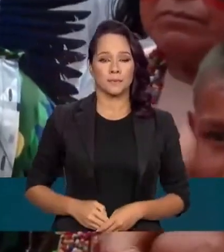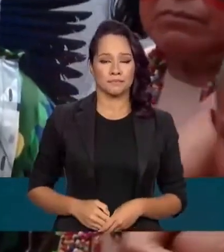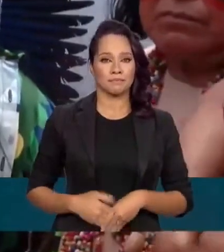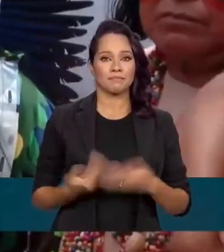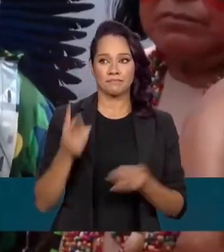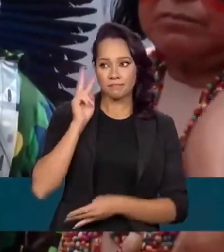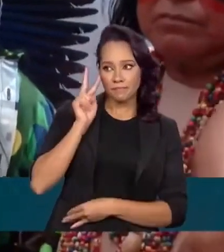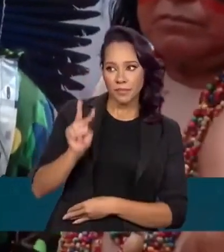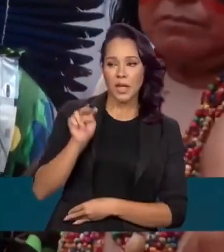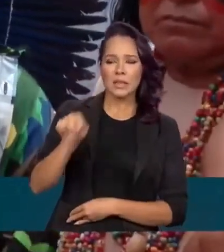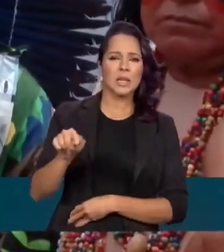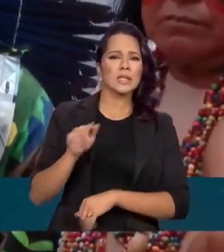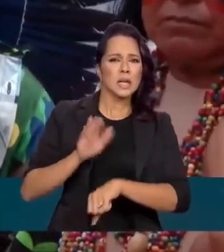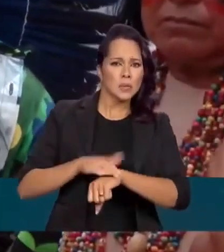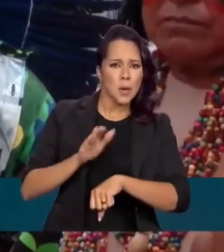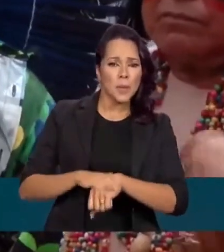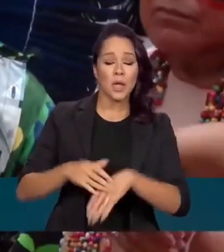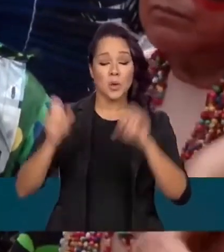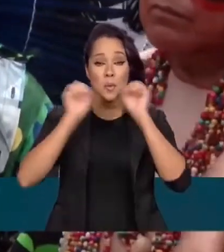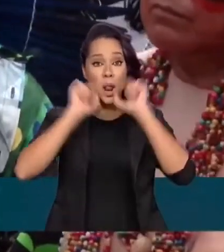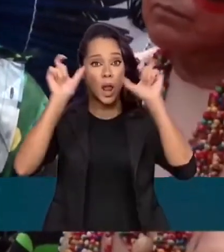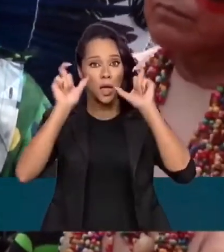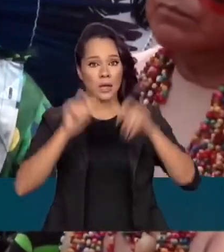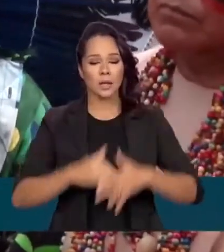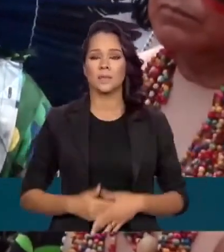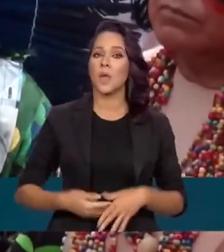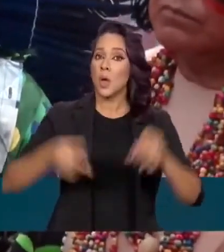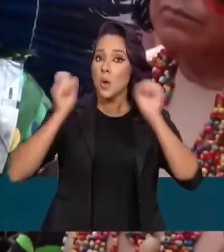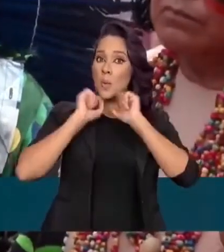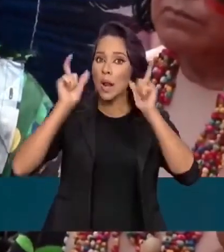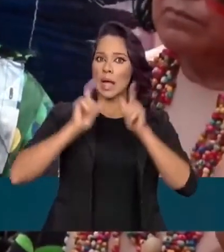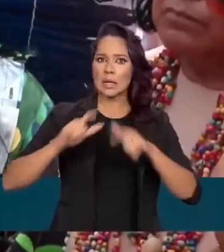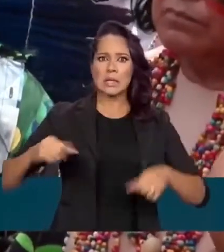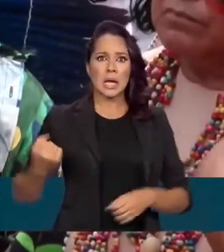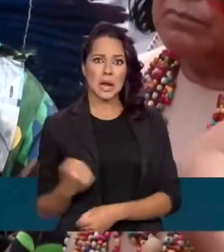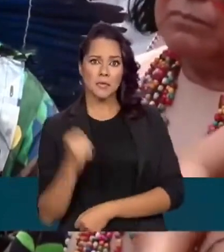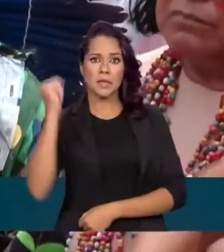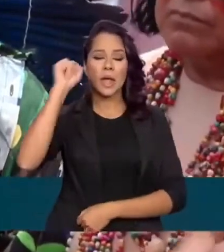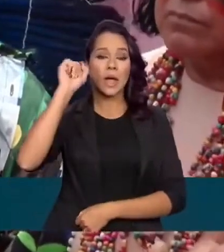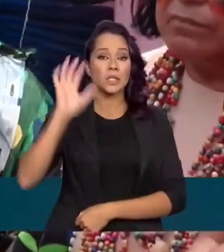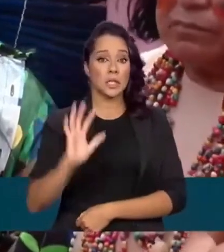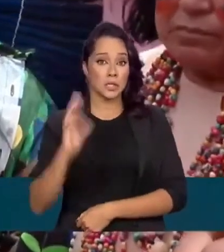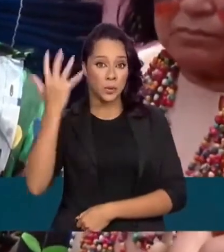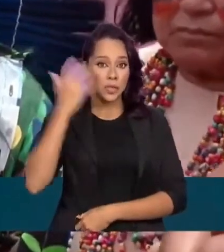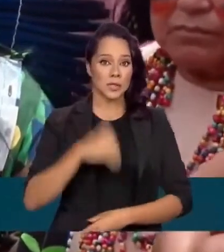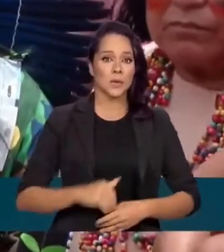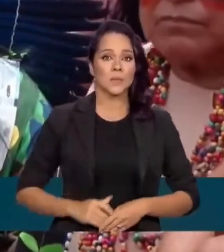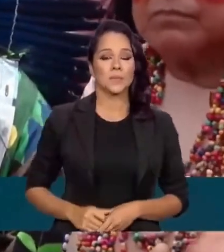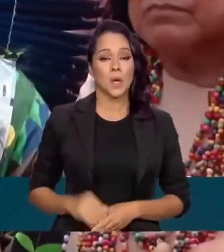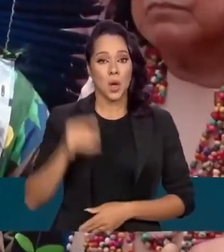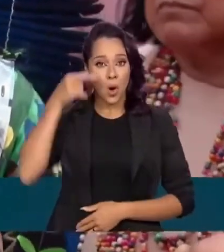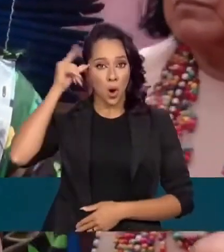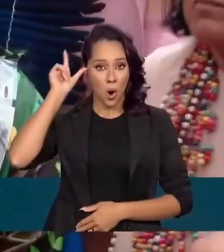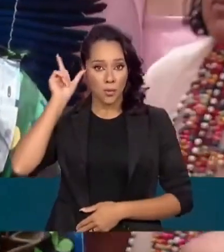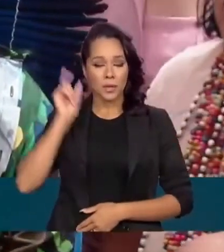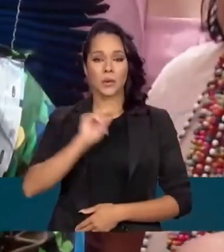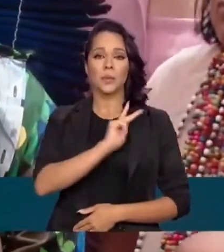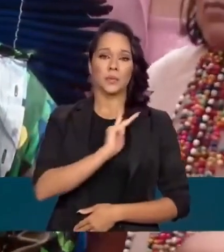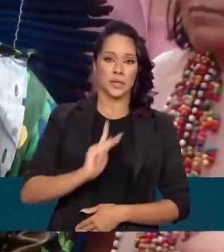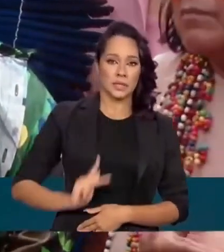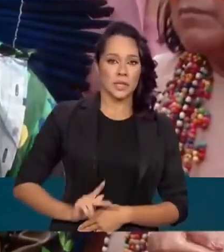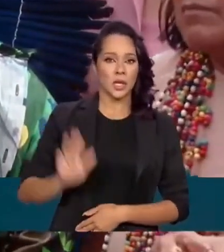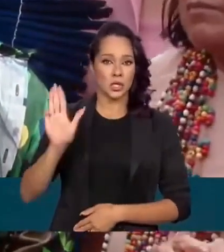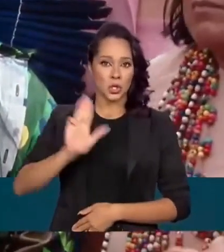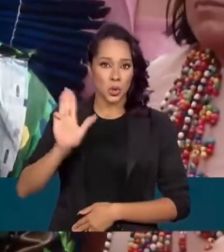Nós vimos desde aquele momento um alerta da gravidade da situação. Ontem, o